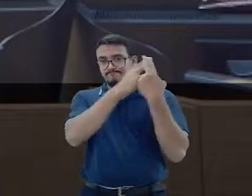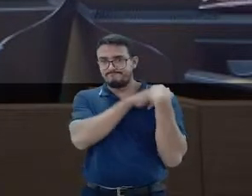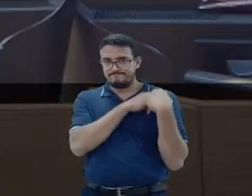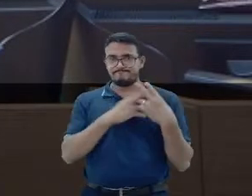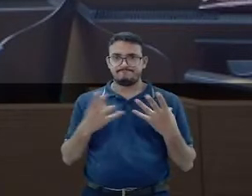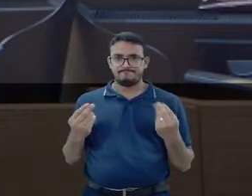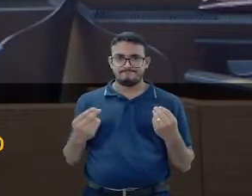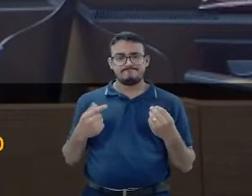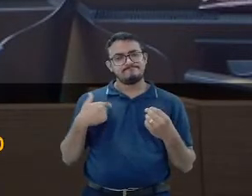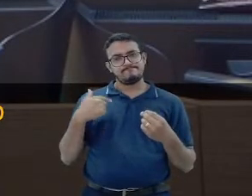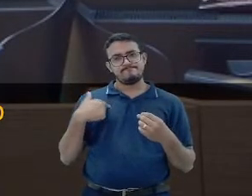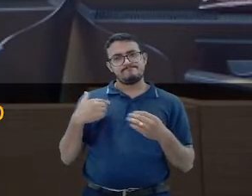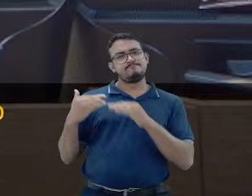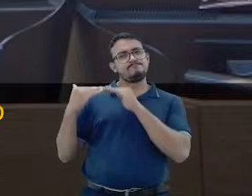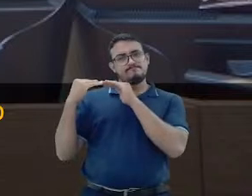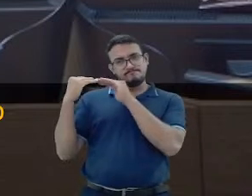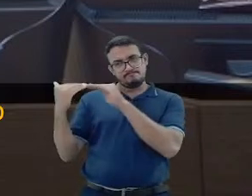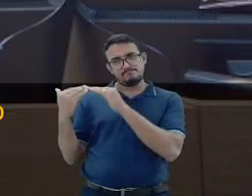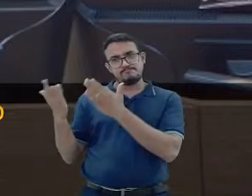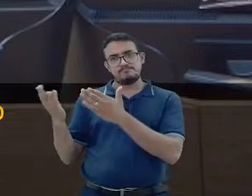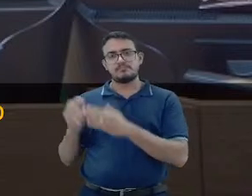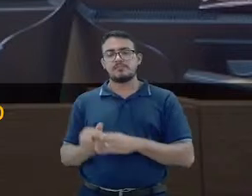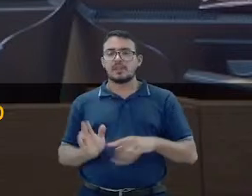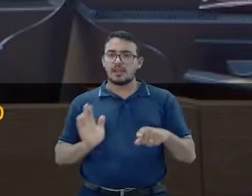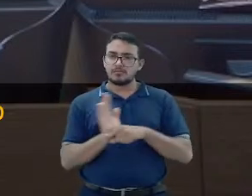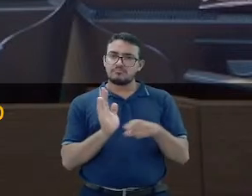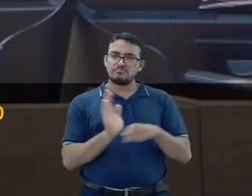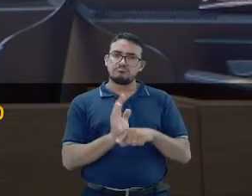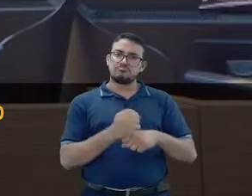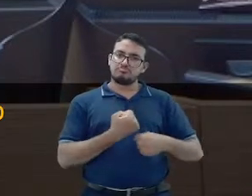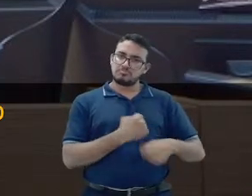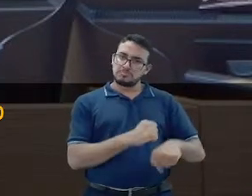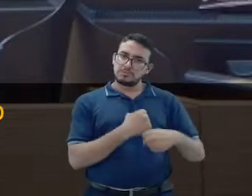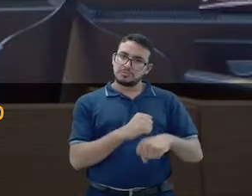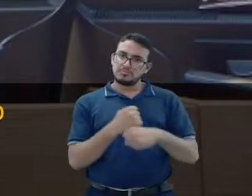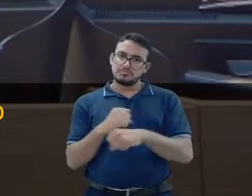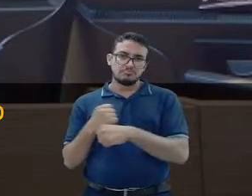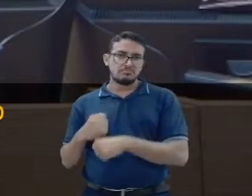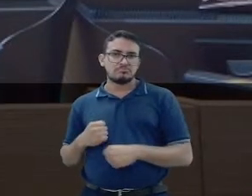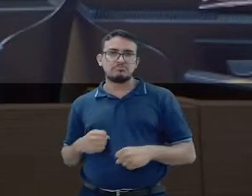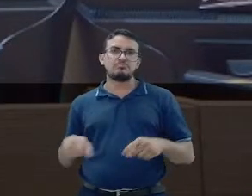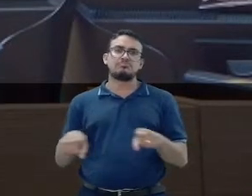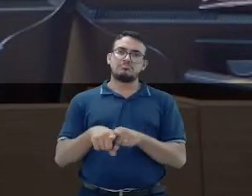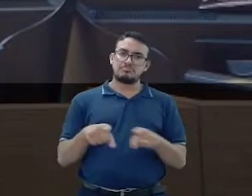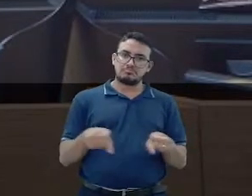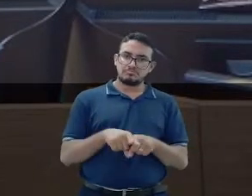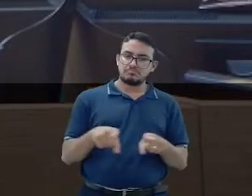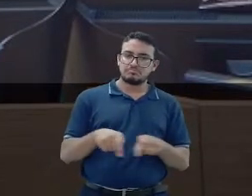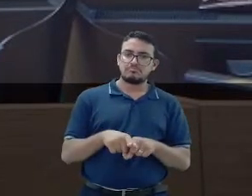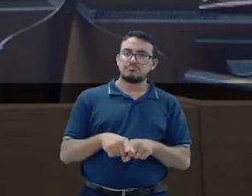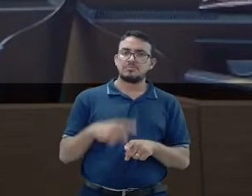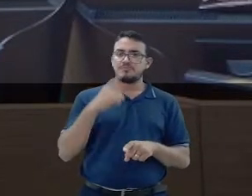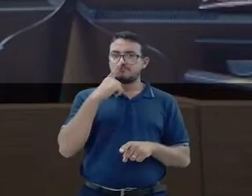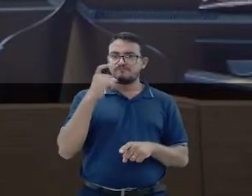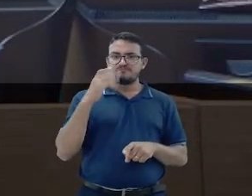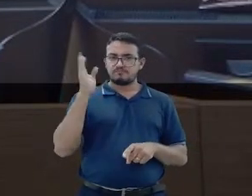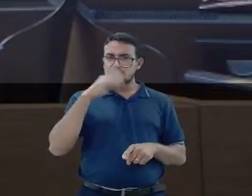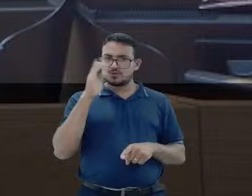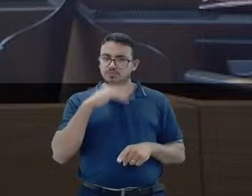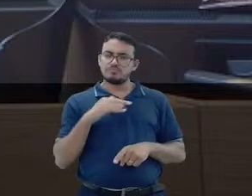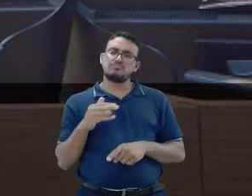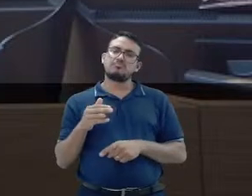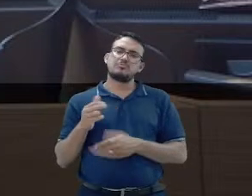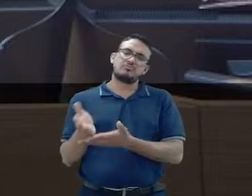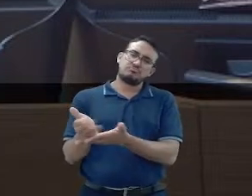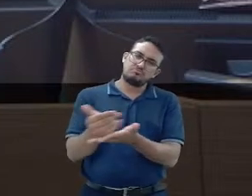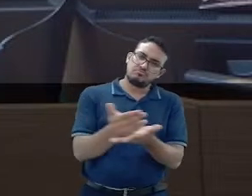como Vossa Excelência, auxiliar de limpeza e coletor de resíduos são funções compatíveis com a condição